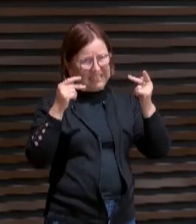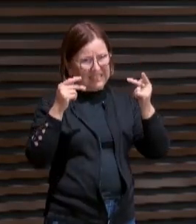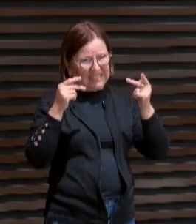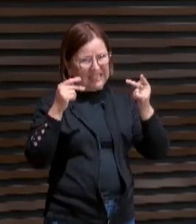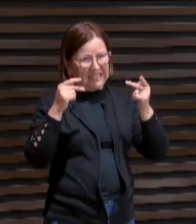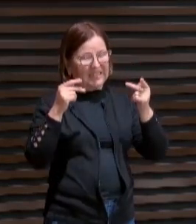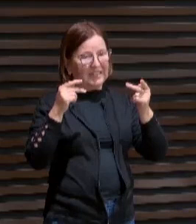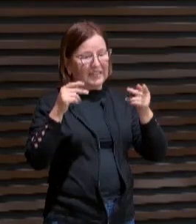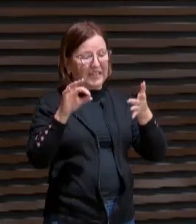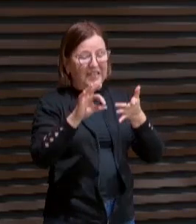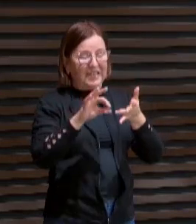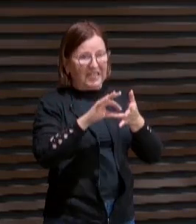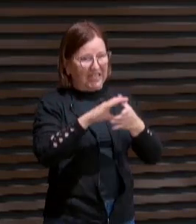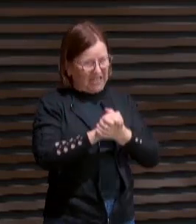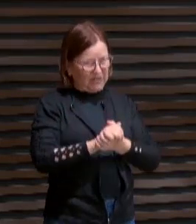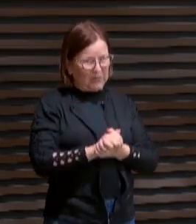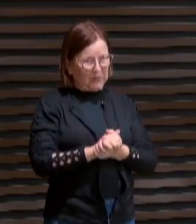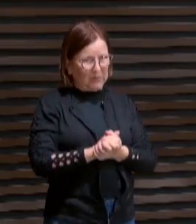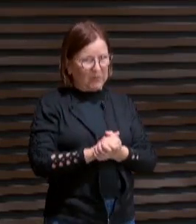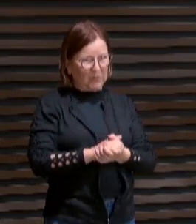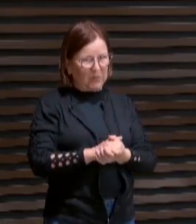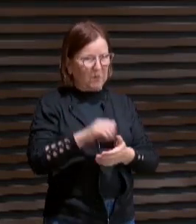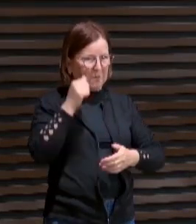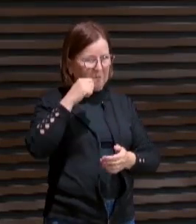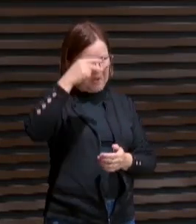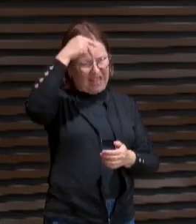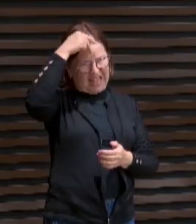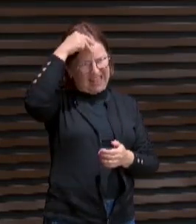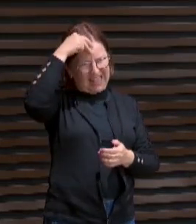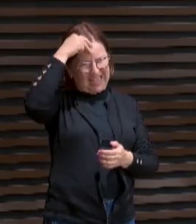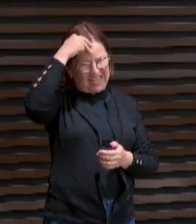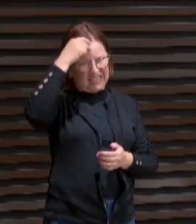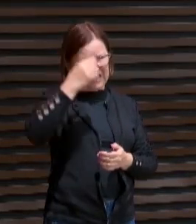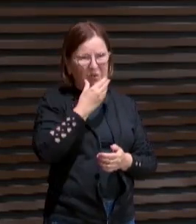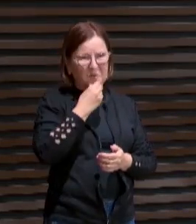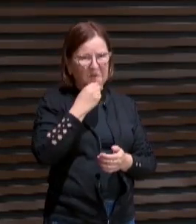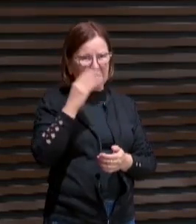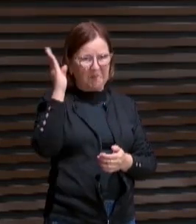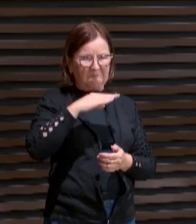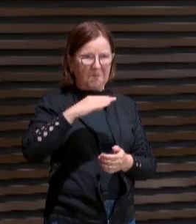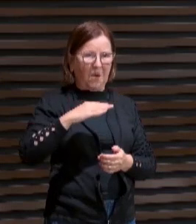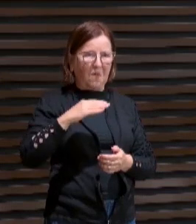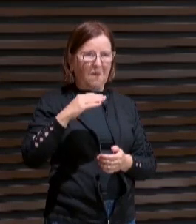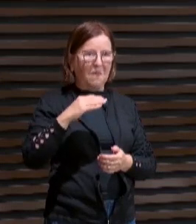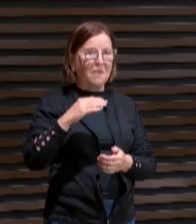Augusto para poder ter o direito a ser nomeado.